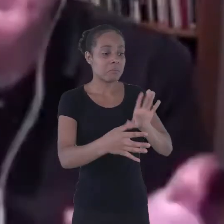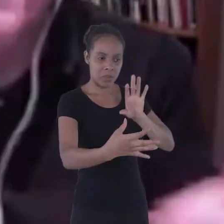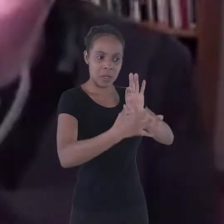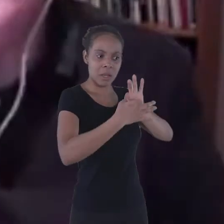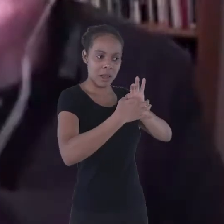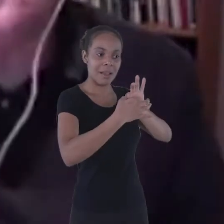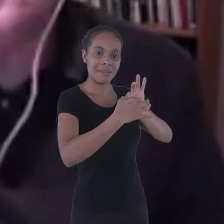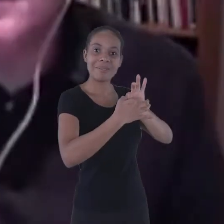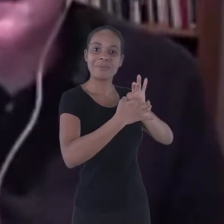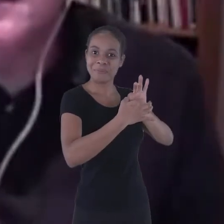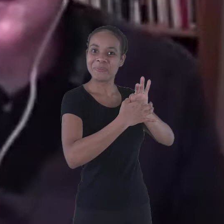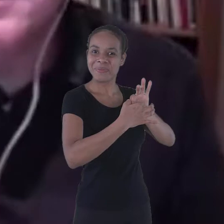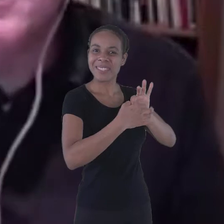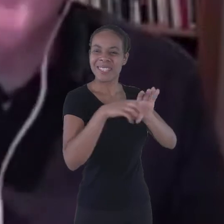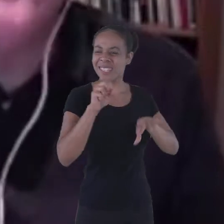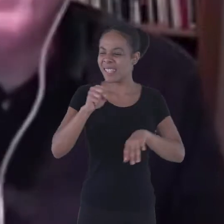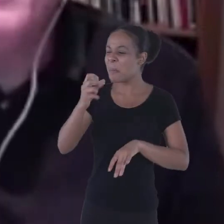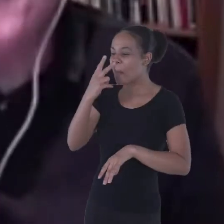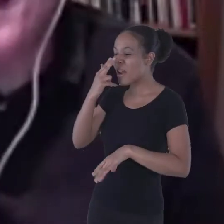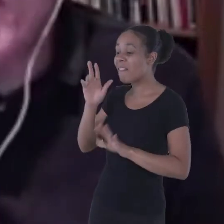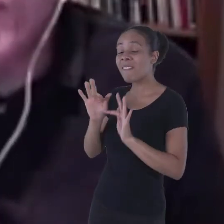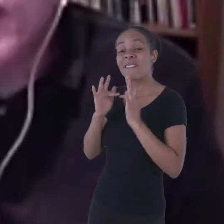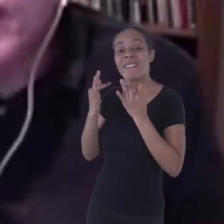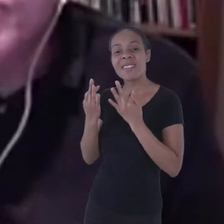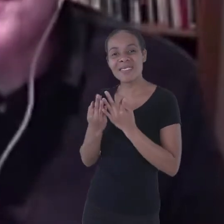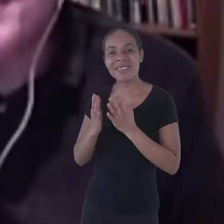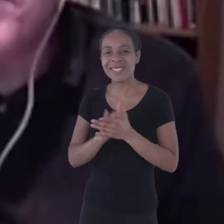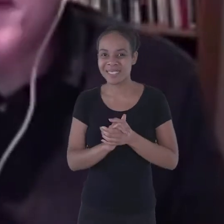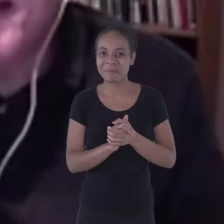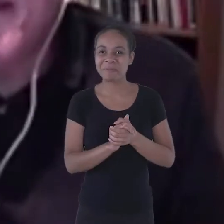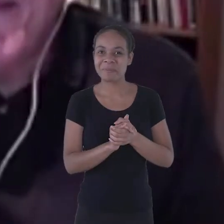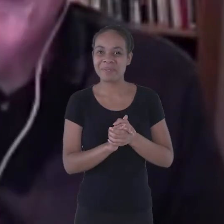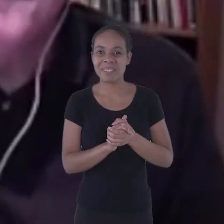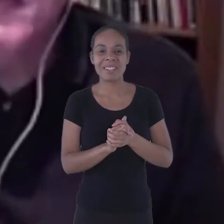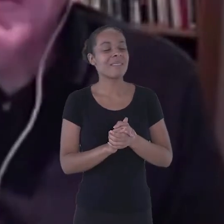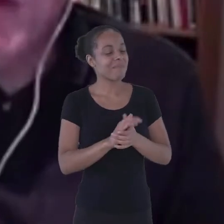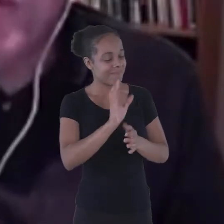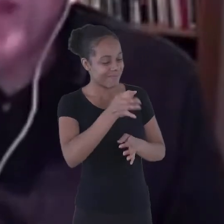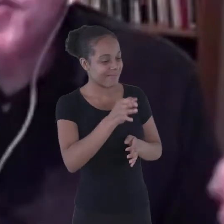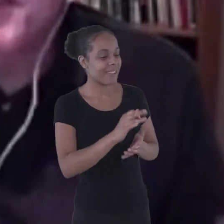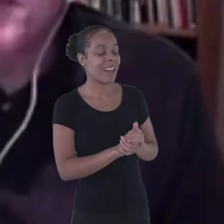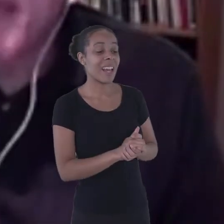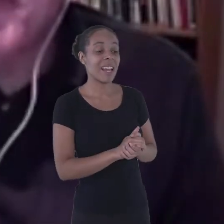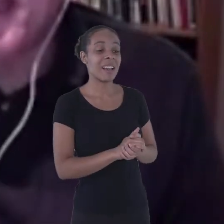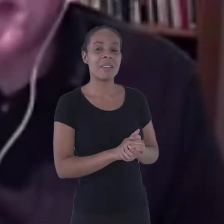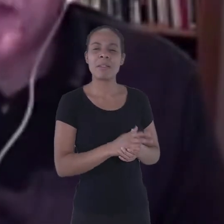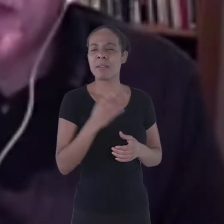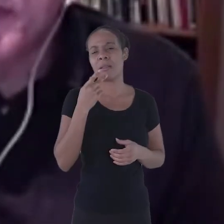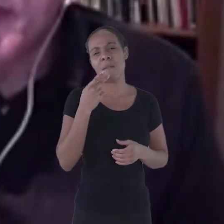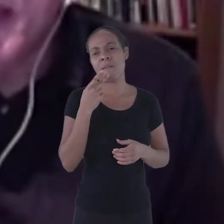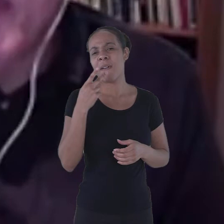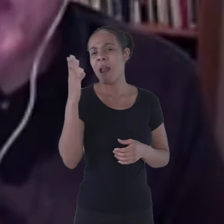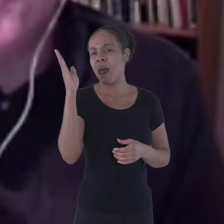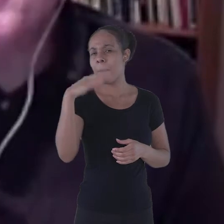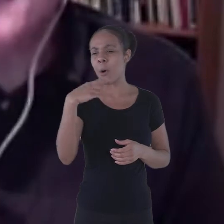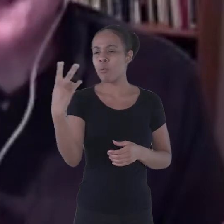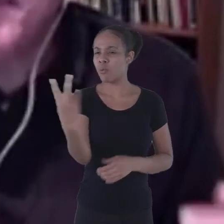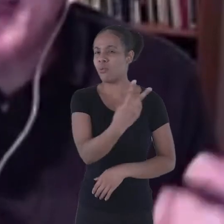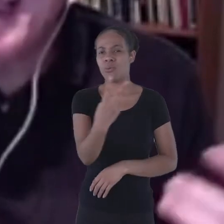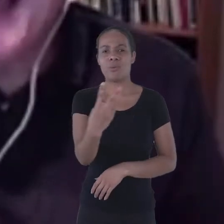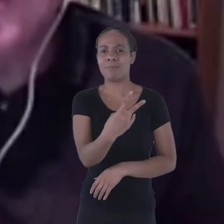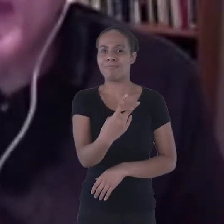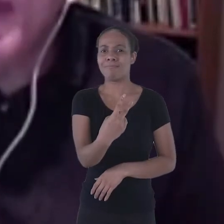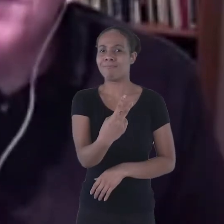ligação, de parentesco, né? Então, assim, não falem mal do Stepan nem do Paulo Betti na minha frente. Eu posso até